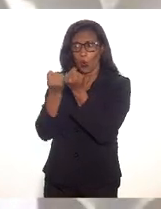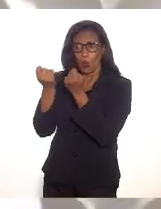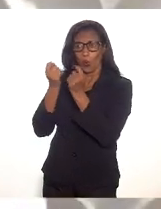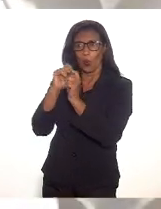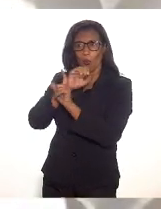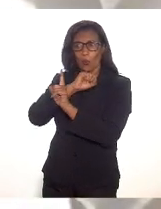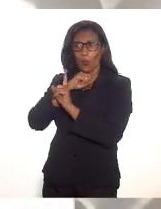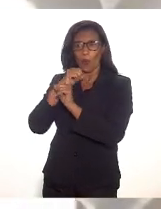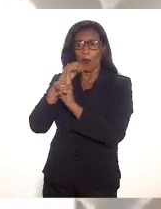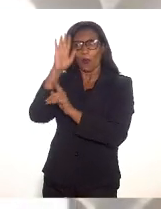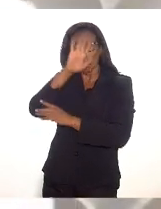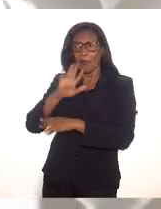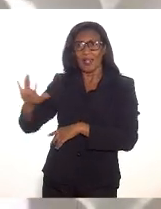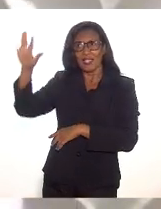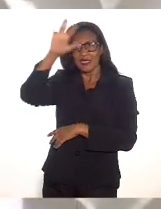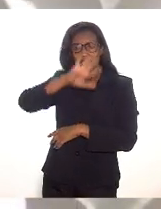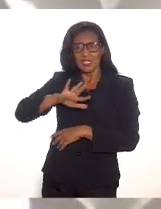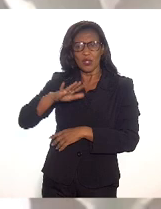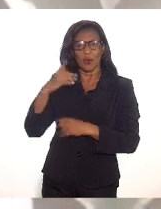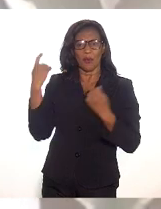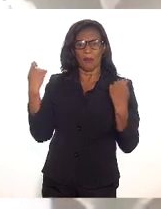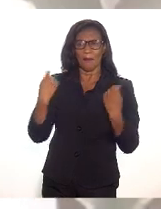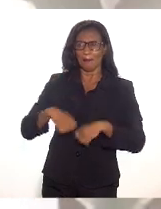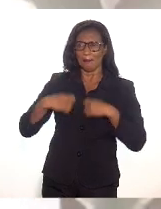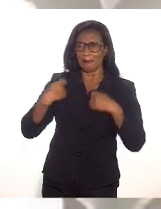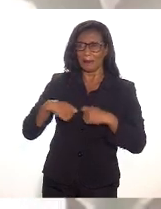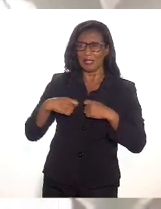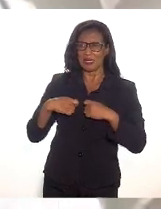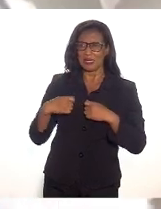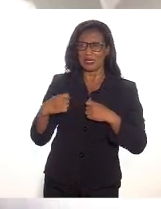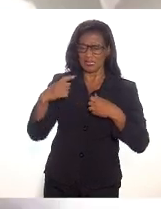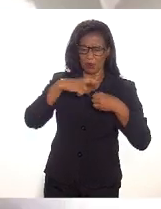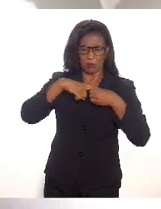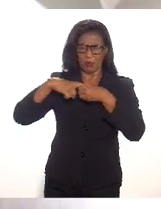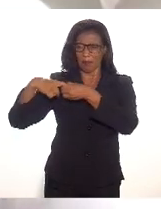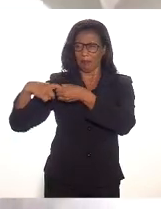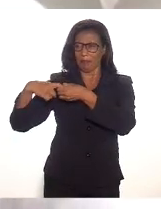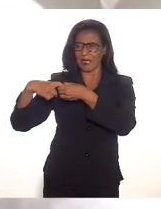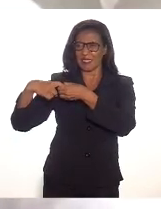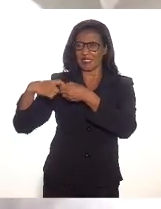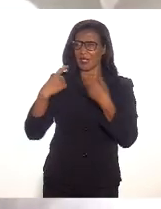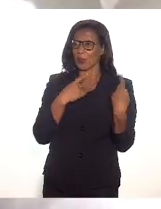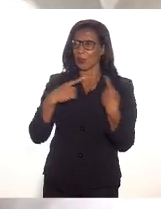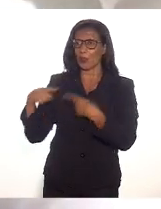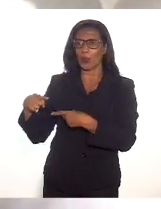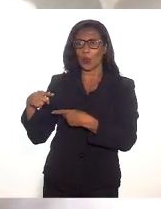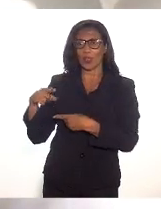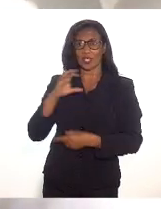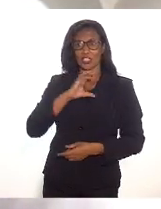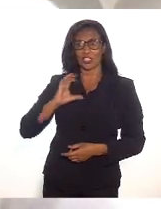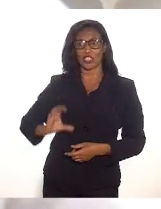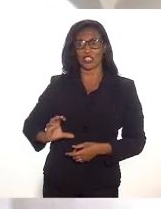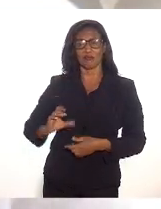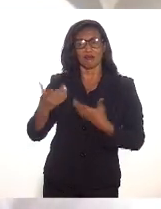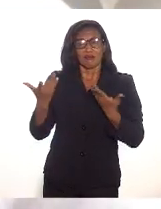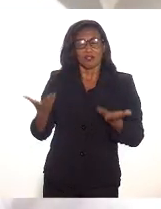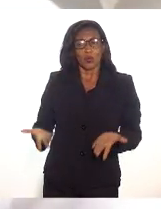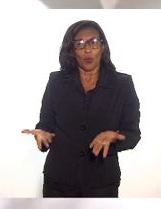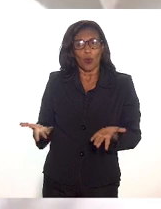Brasil, prefere ofender o maior parceiro econômico do nosso país, que é a China, e a